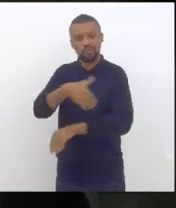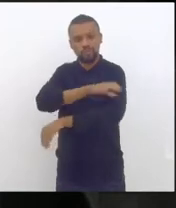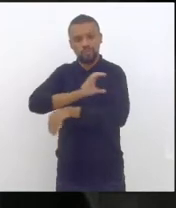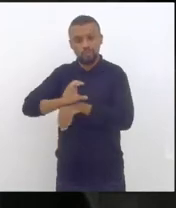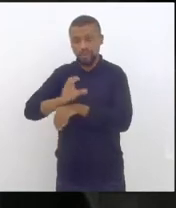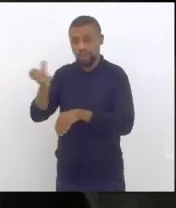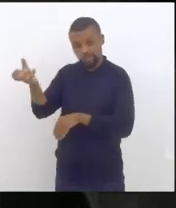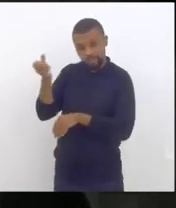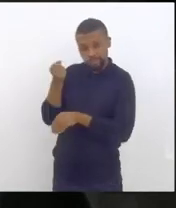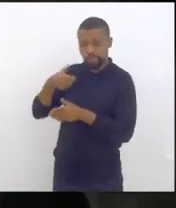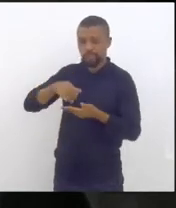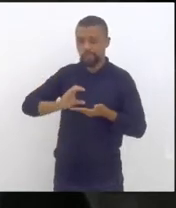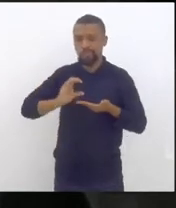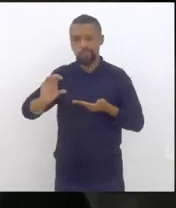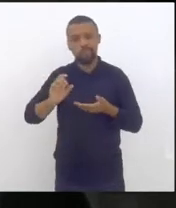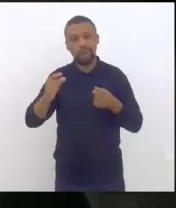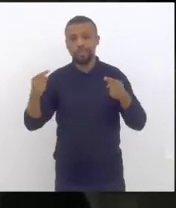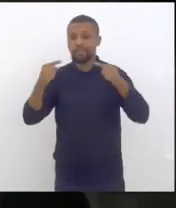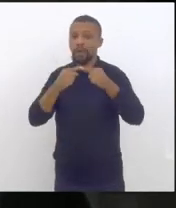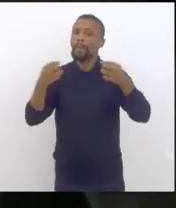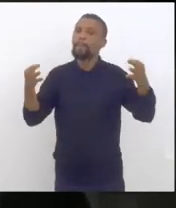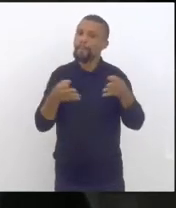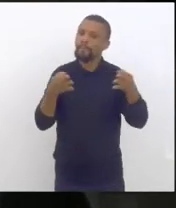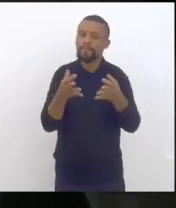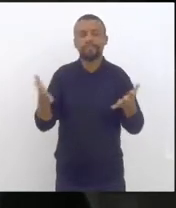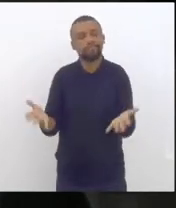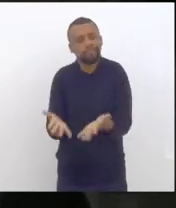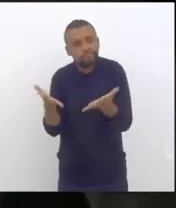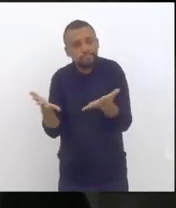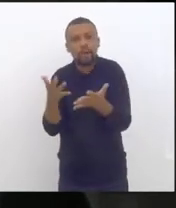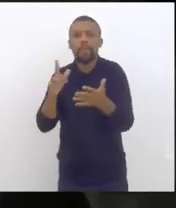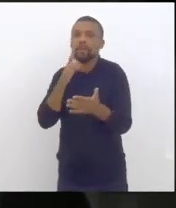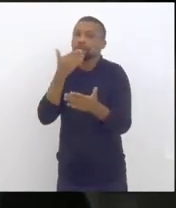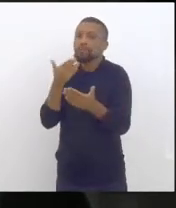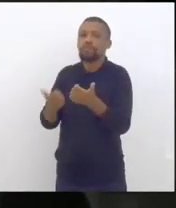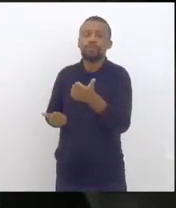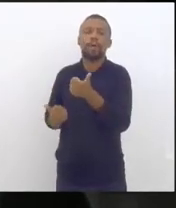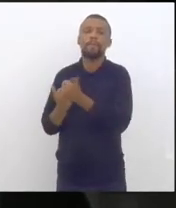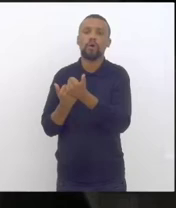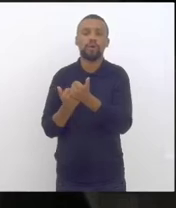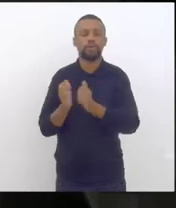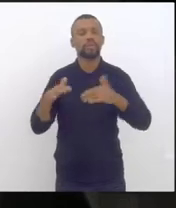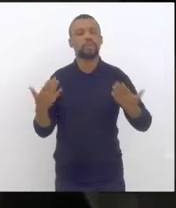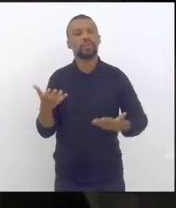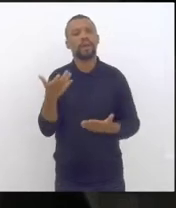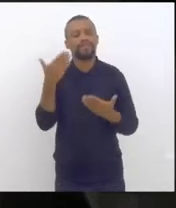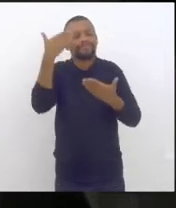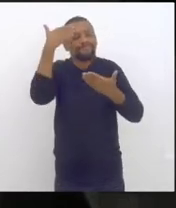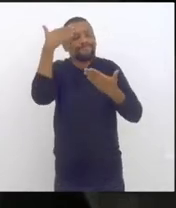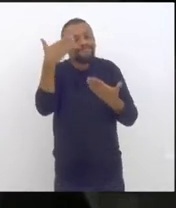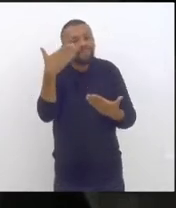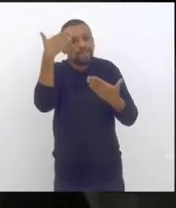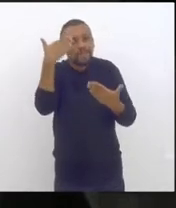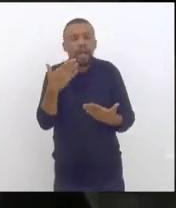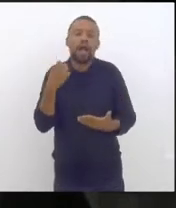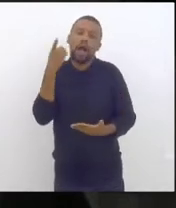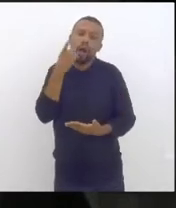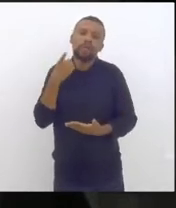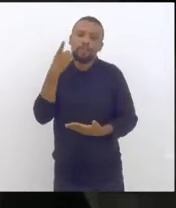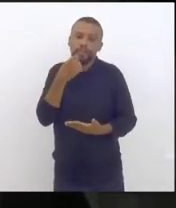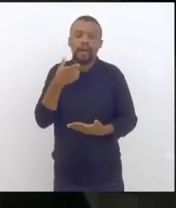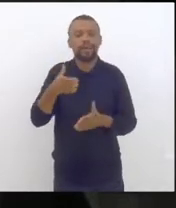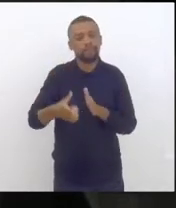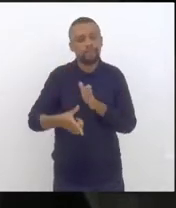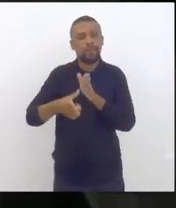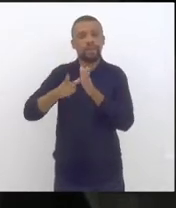para esse tipo de para esse tipo de promoção para esse tipo de apoio e eu quero aqui agradecer aos deputados e deputadas